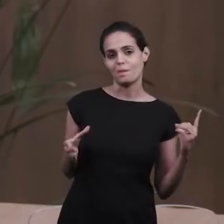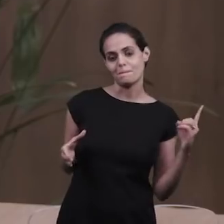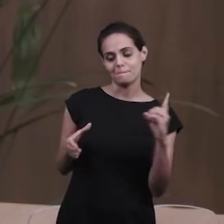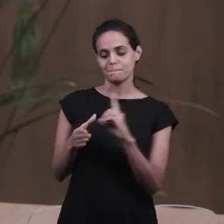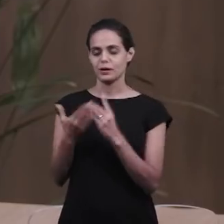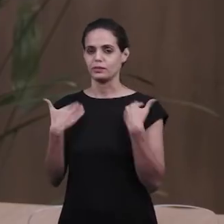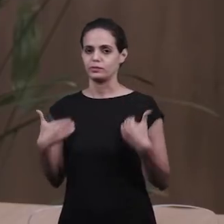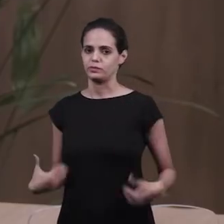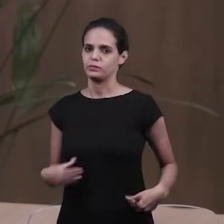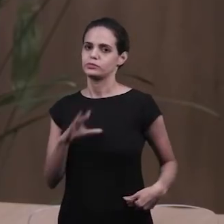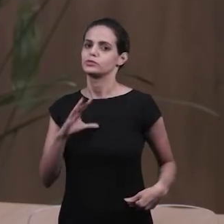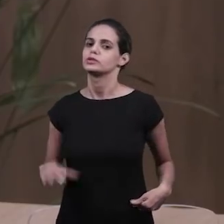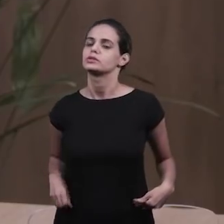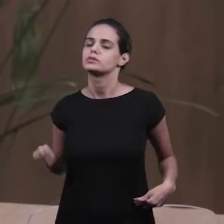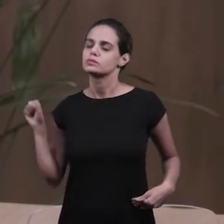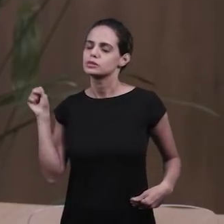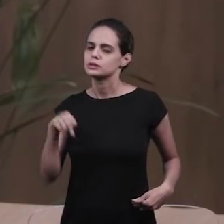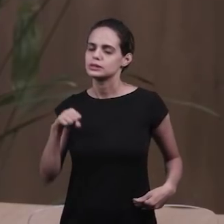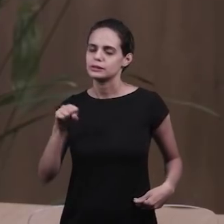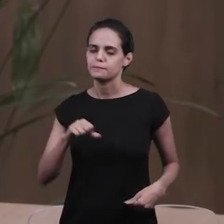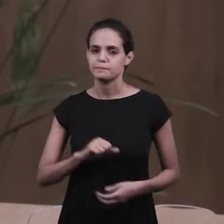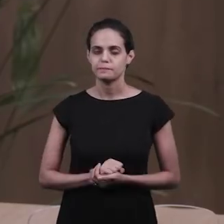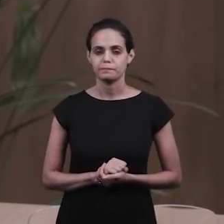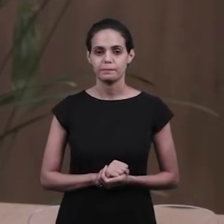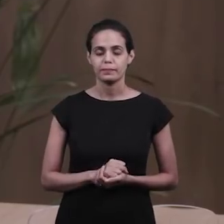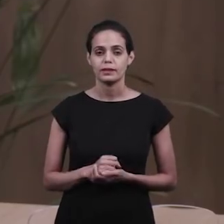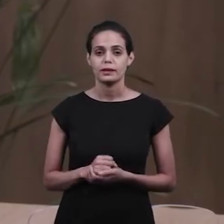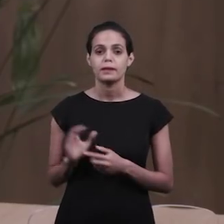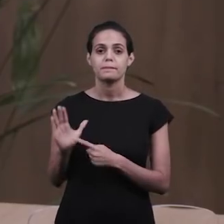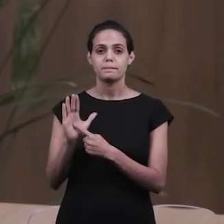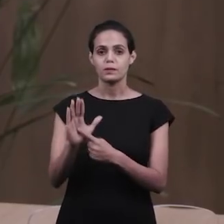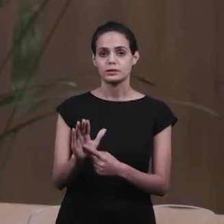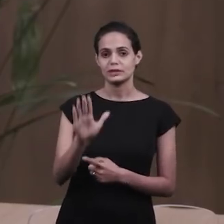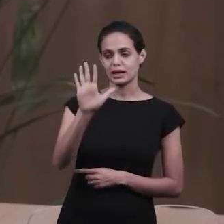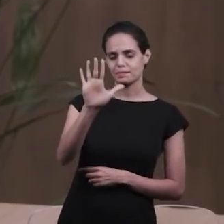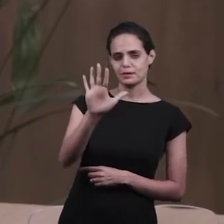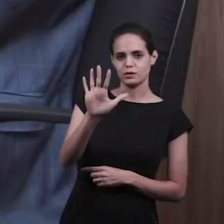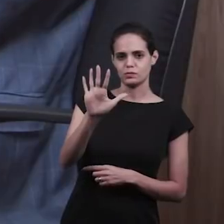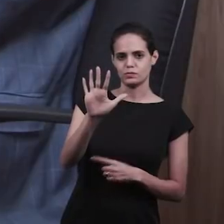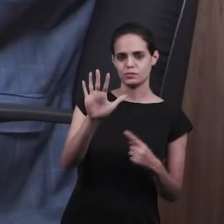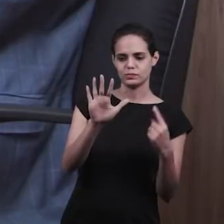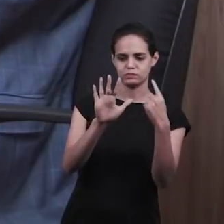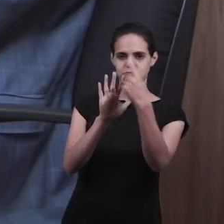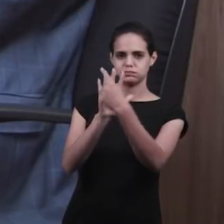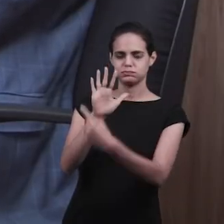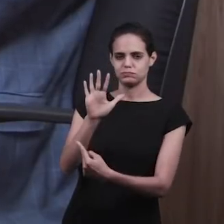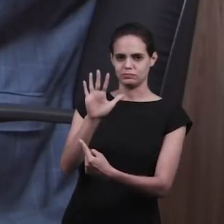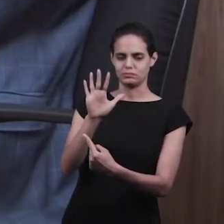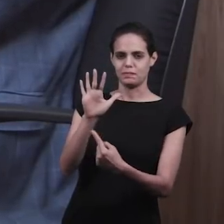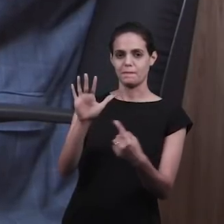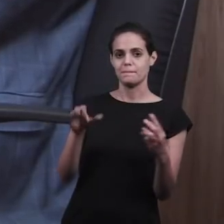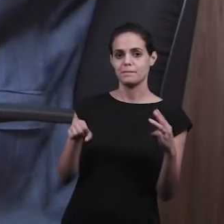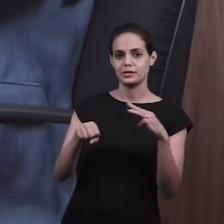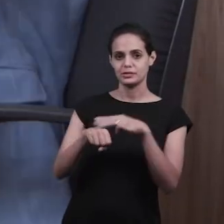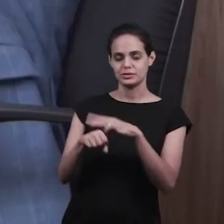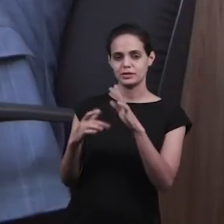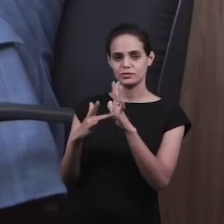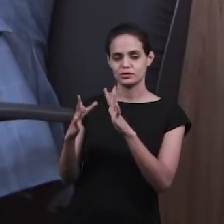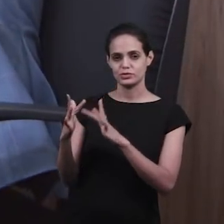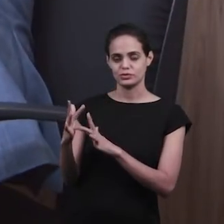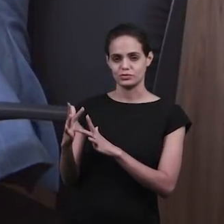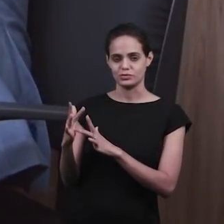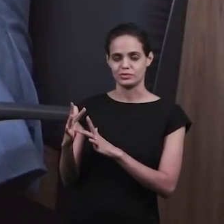então a mão, quando ele mostra a mão, então o ministério de Jesus é a mão de Jesus. A mão de Jesus,